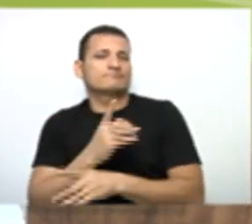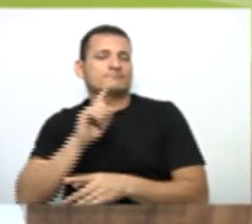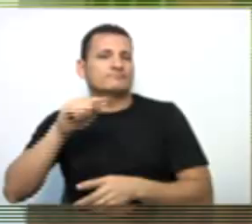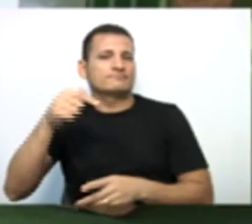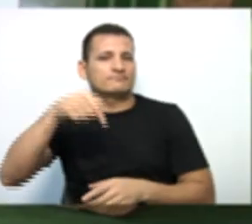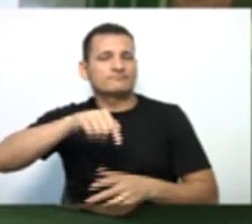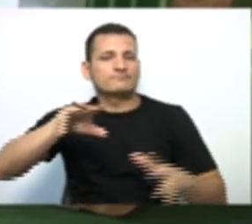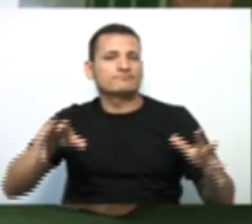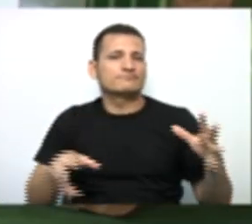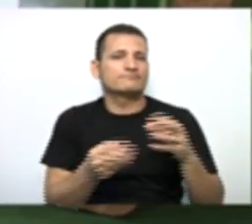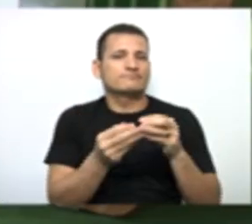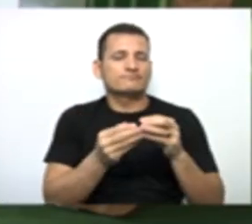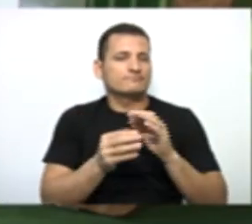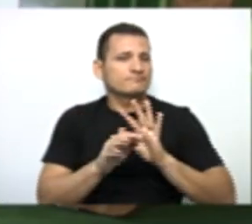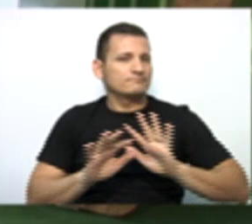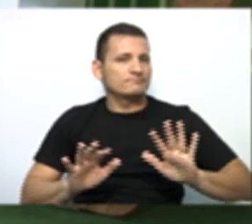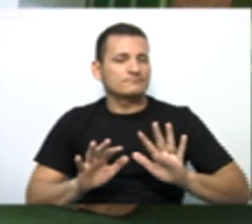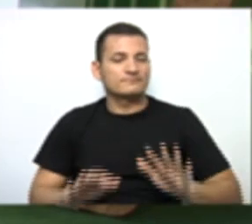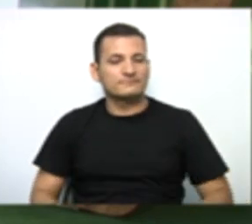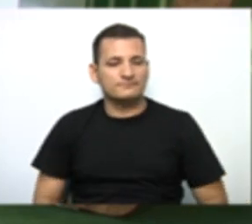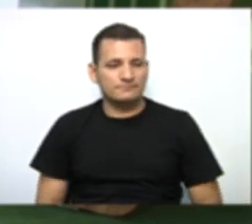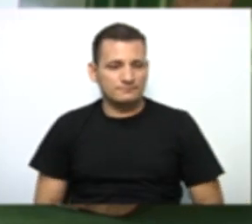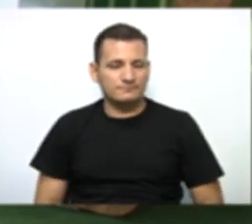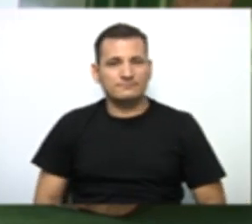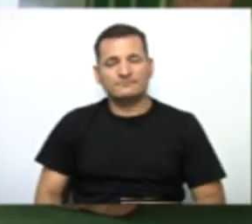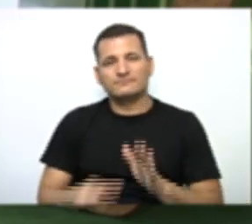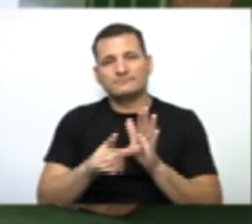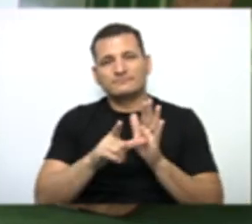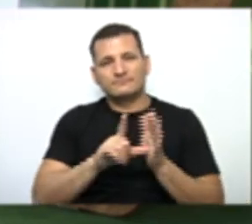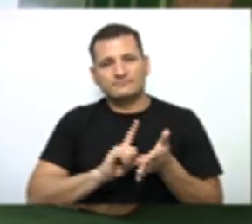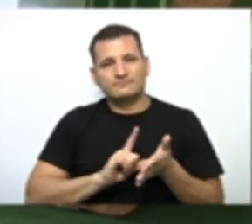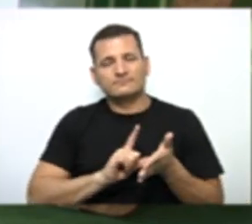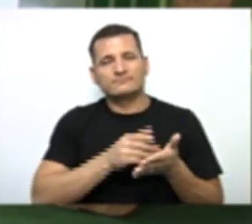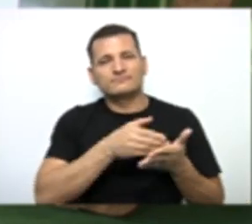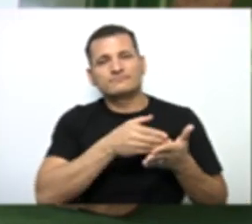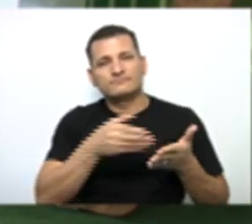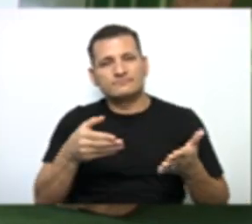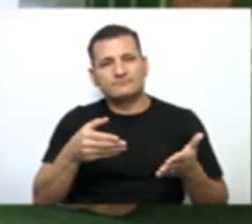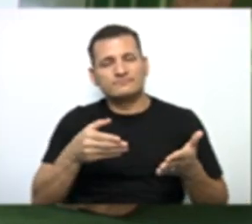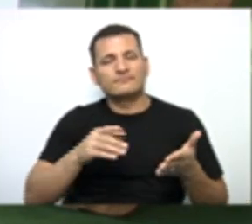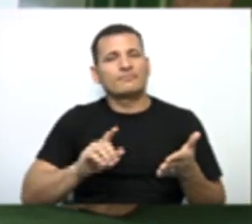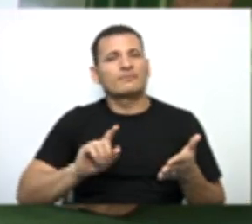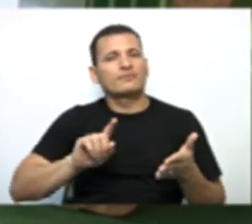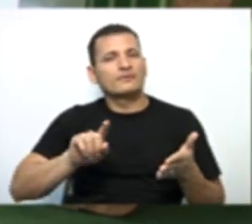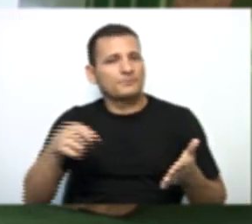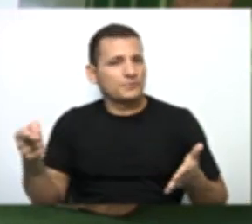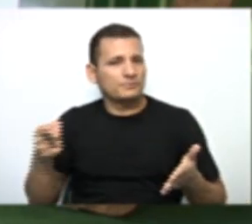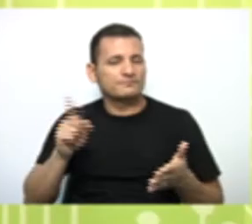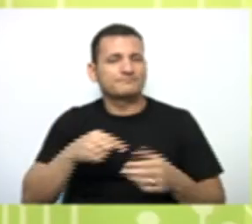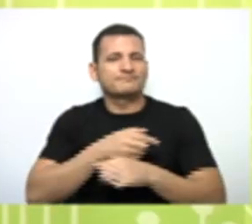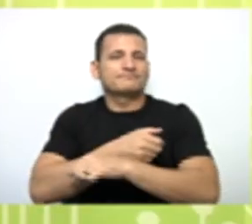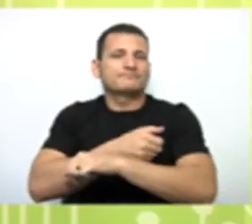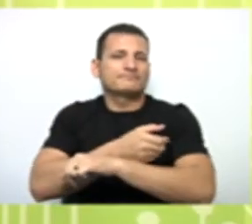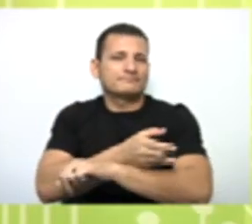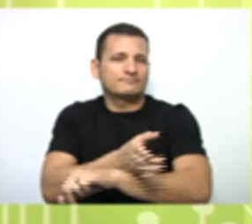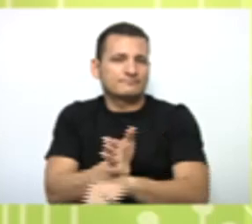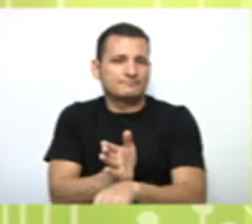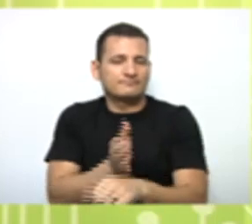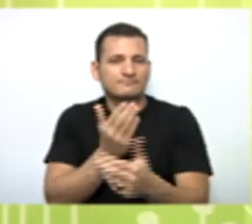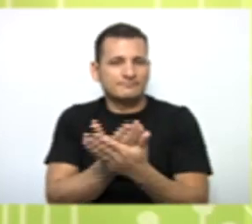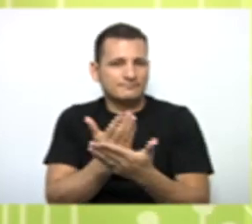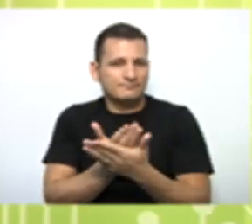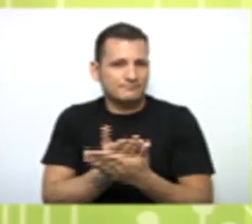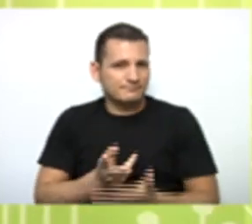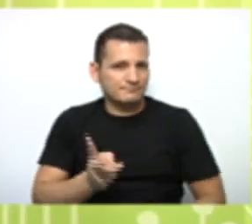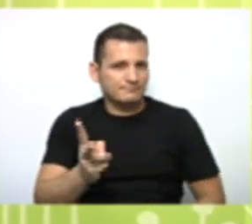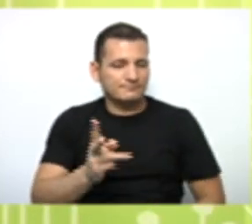aula. Antes, durante e depois, né, professor? Calma, não é só antes, é todo o tempo. O processo é contínuo de estudo, mas vamos